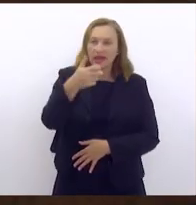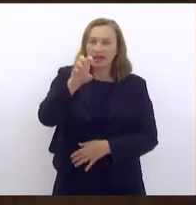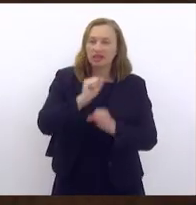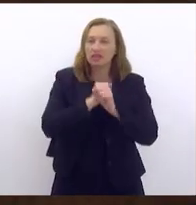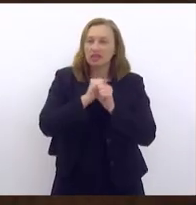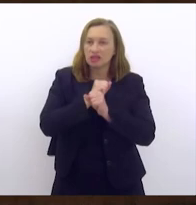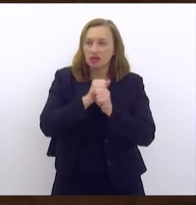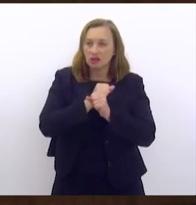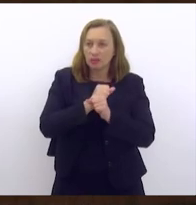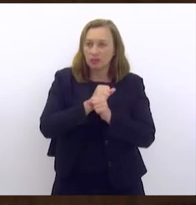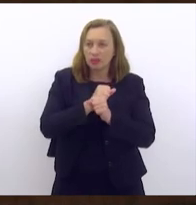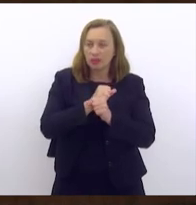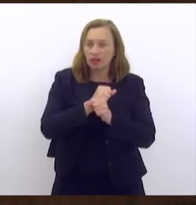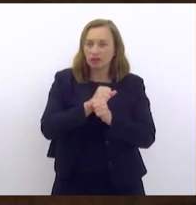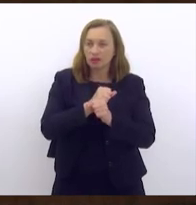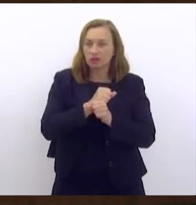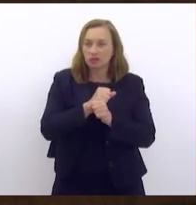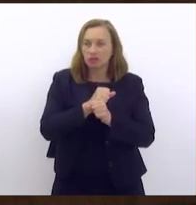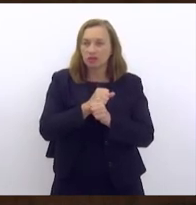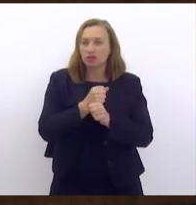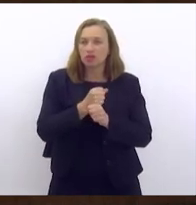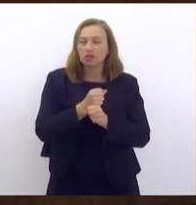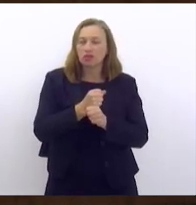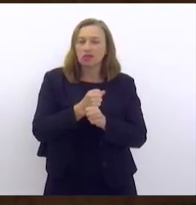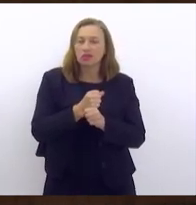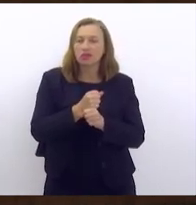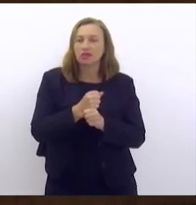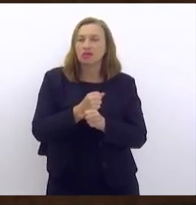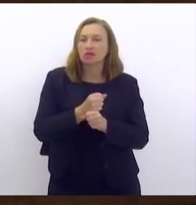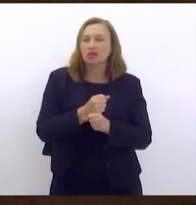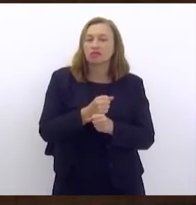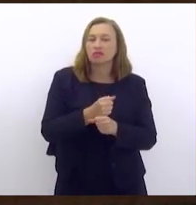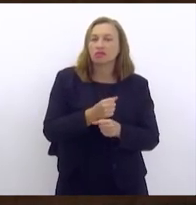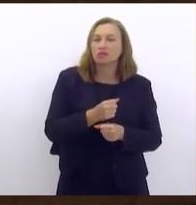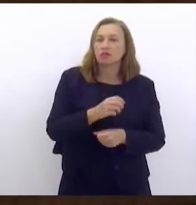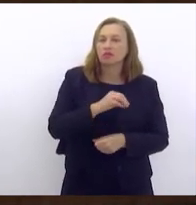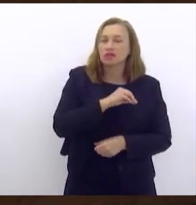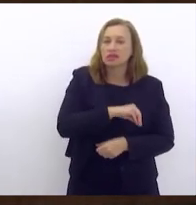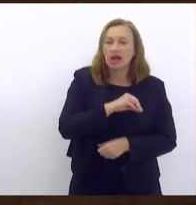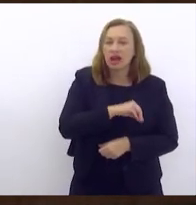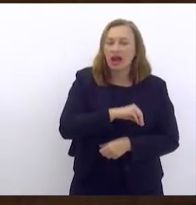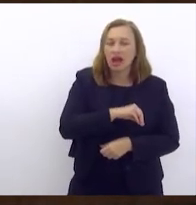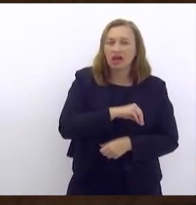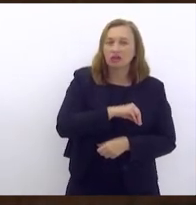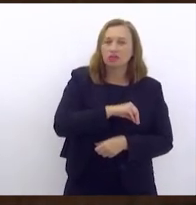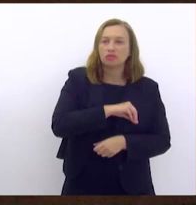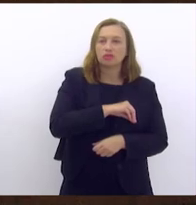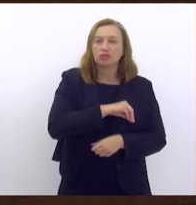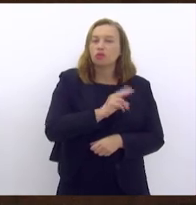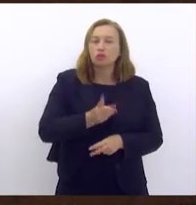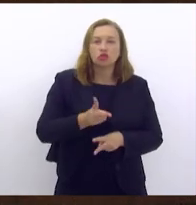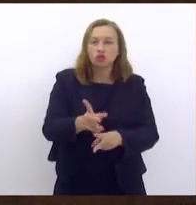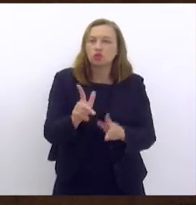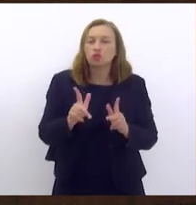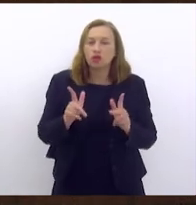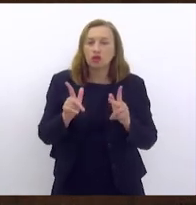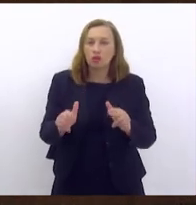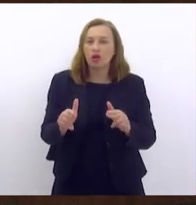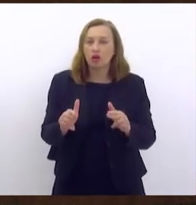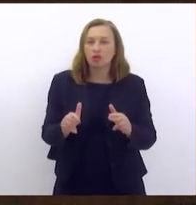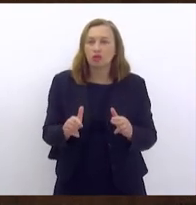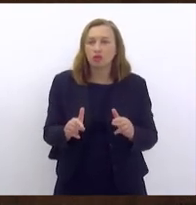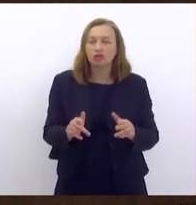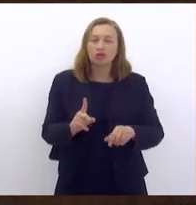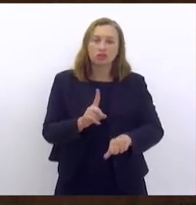anos estão sem qualquer tipo de progressão na sua carreira. E, nesse momento, não há nada que o Corpo